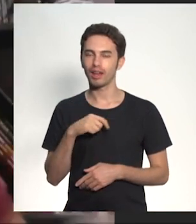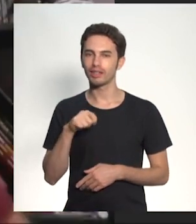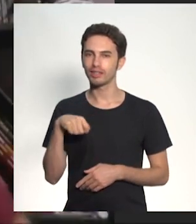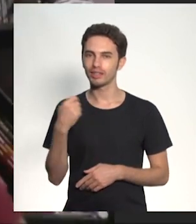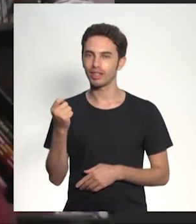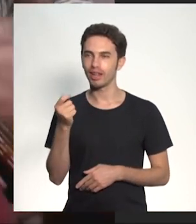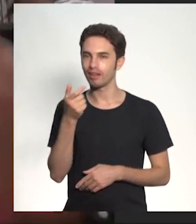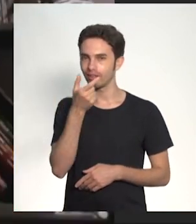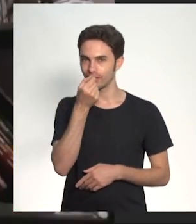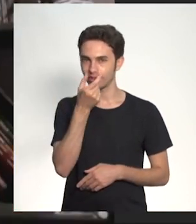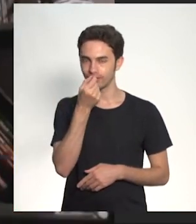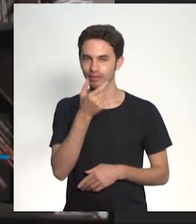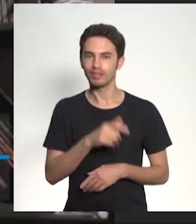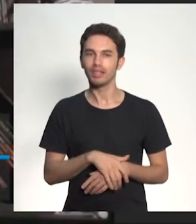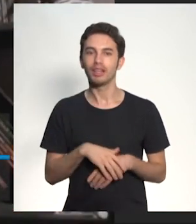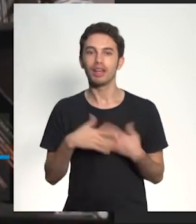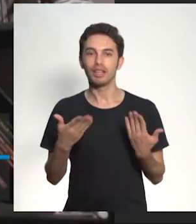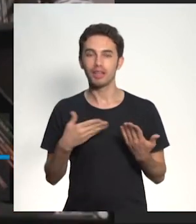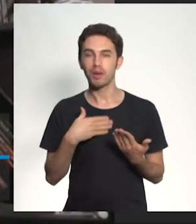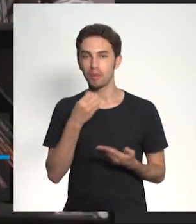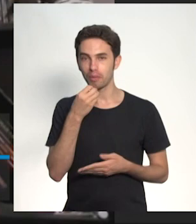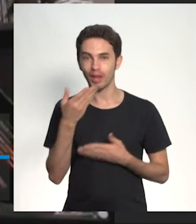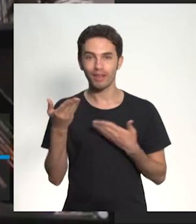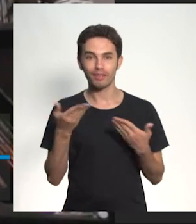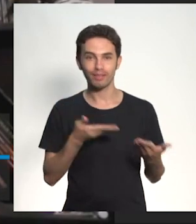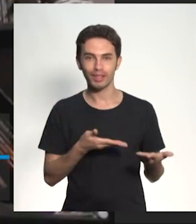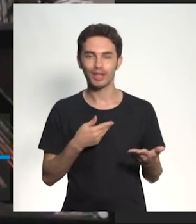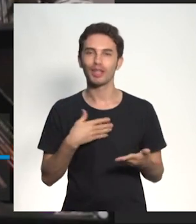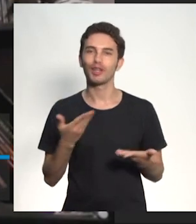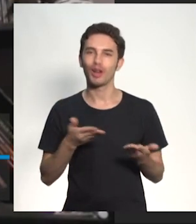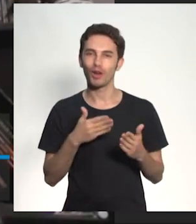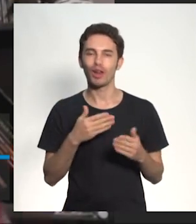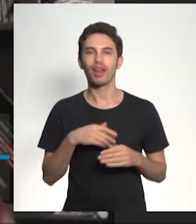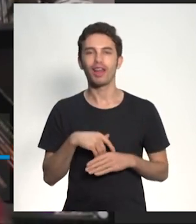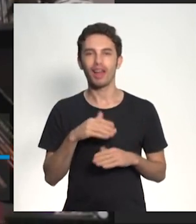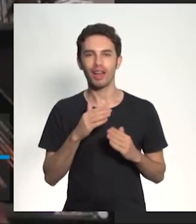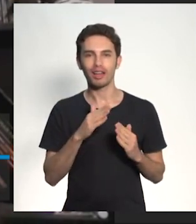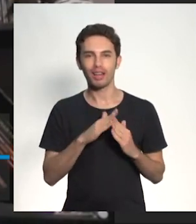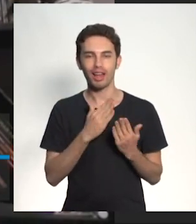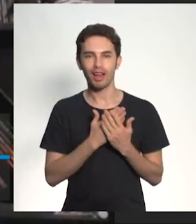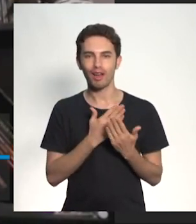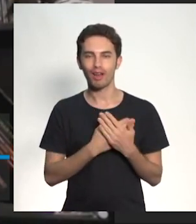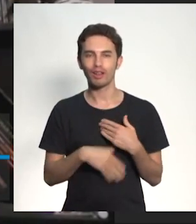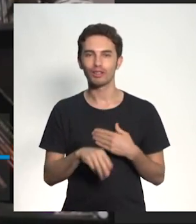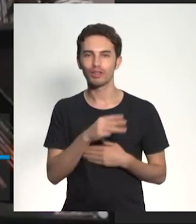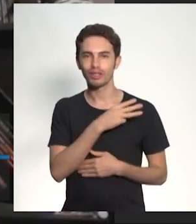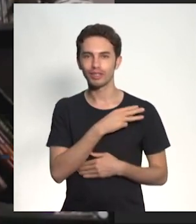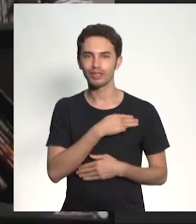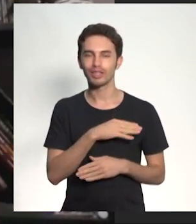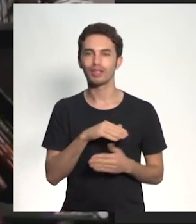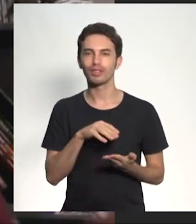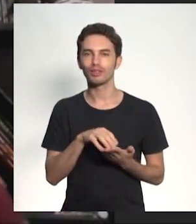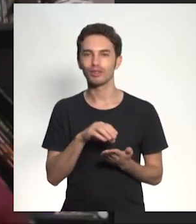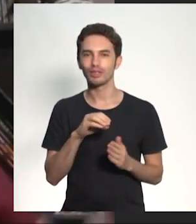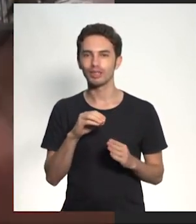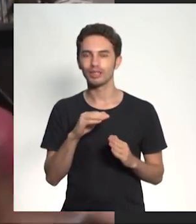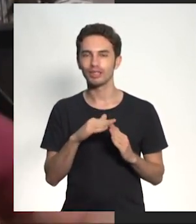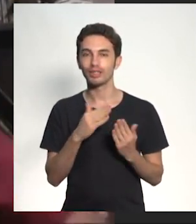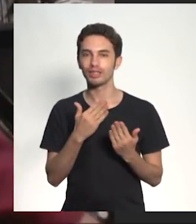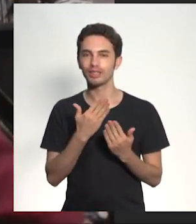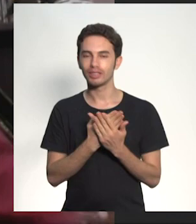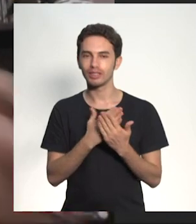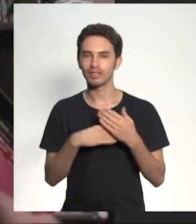Exatamente, né? Bem-vindos a mais uma aula da terceira série do ensino médio. É sempre uma honra e um prazer estar aqui com vocês, né? Principalmente também com a